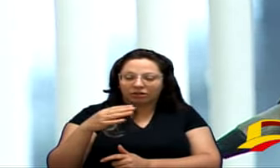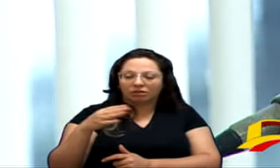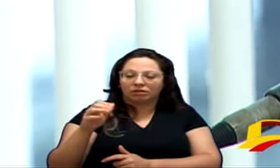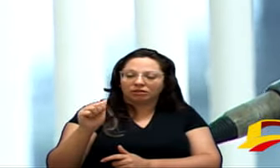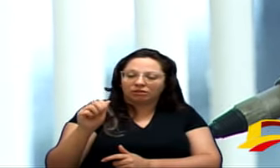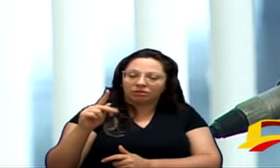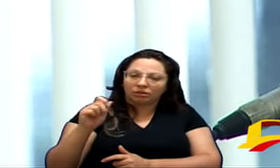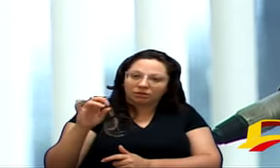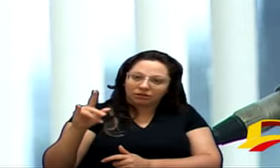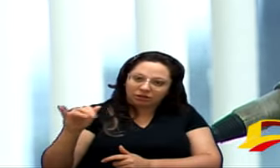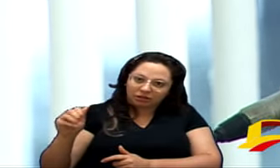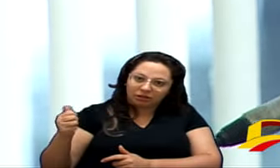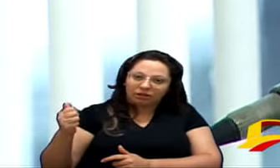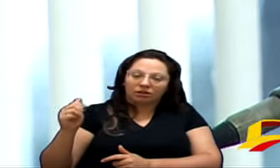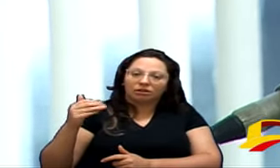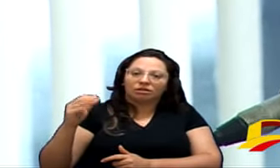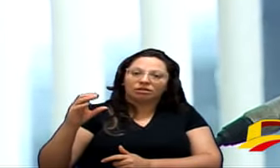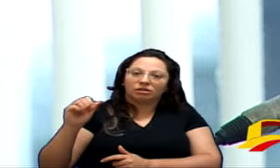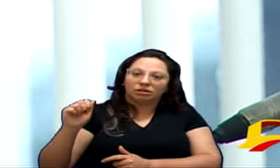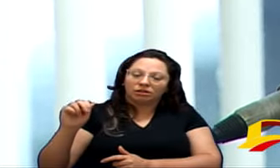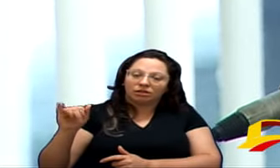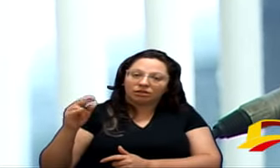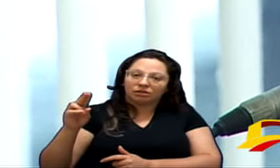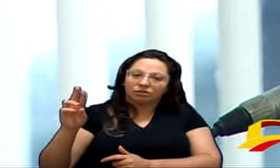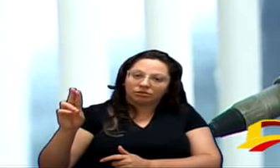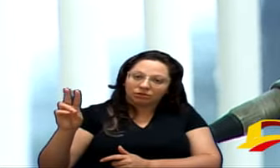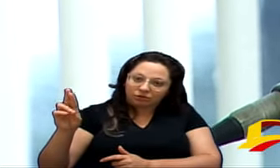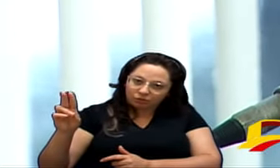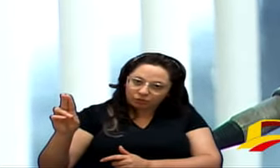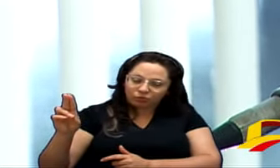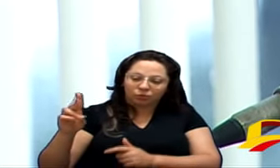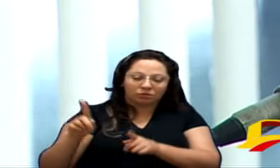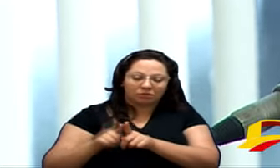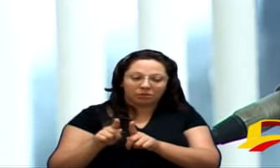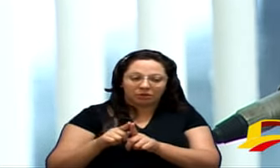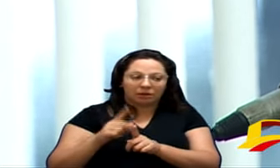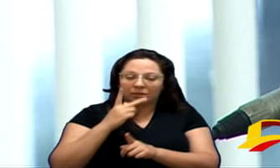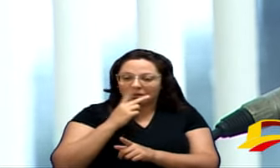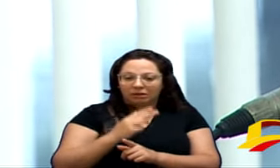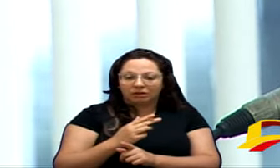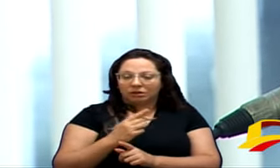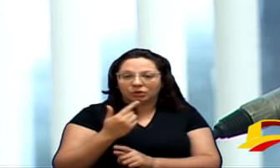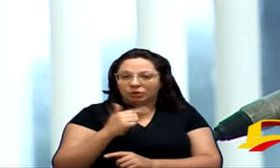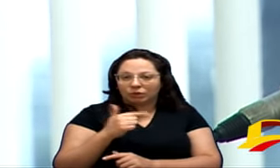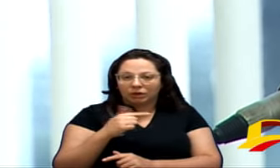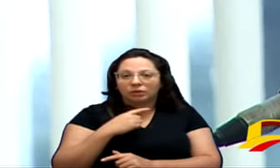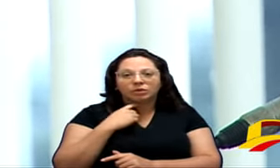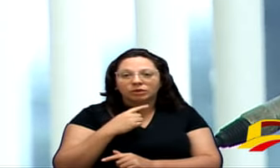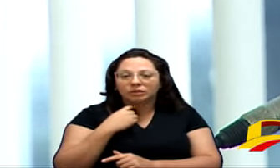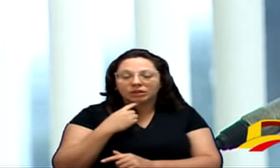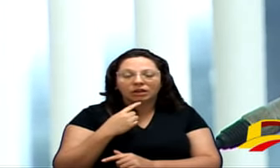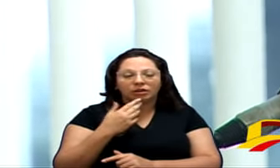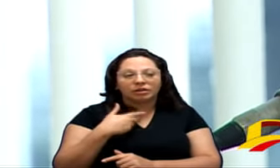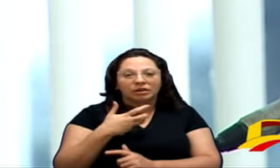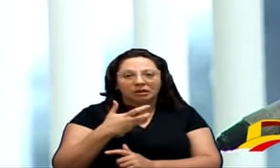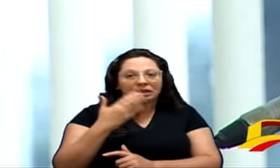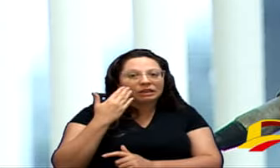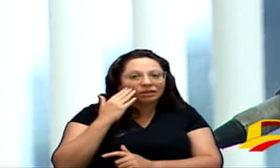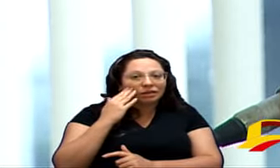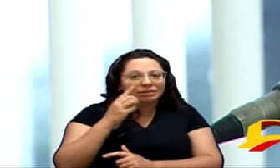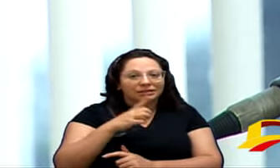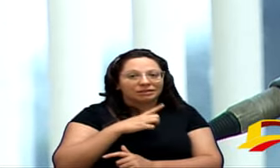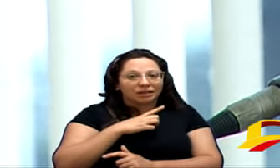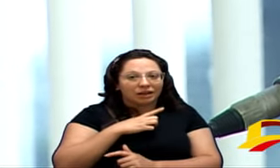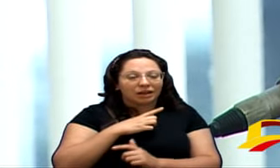Cajuru você vai ver que não é pra população porque a gente não tem esse respaldo do poder público Então eu queria entender do secretário aí se se tem